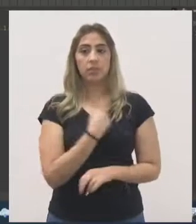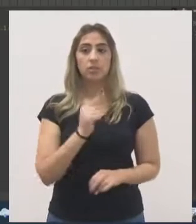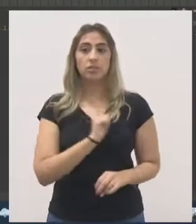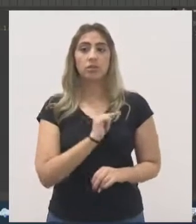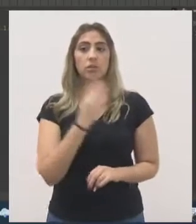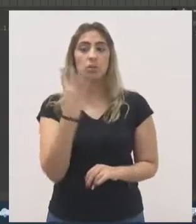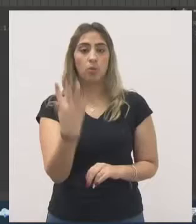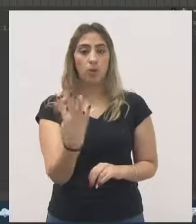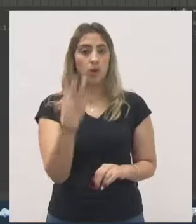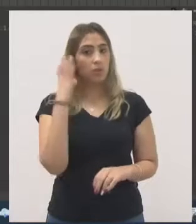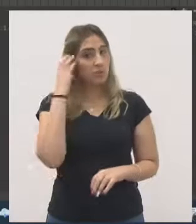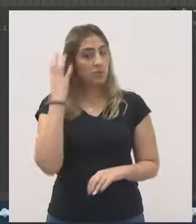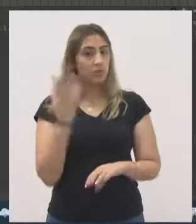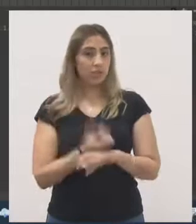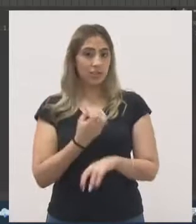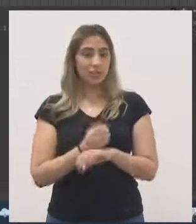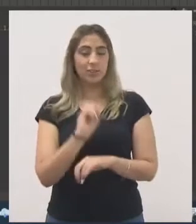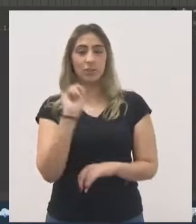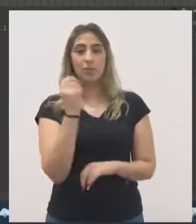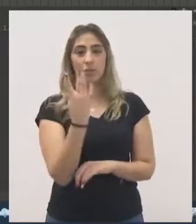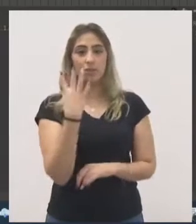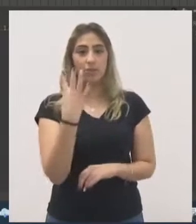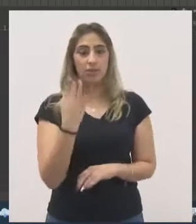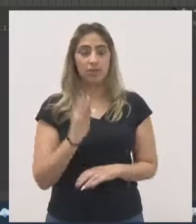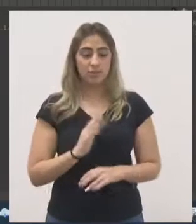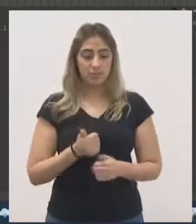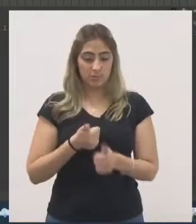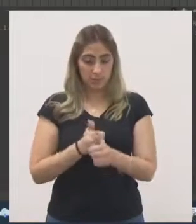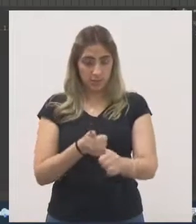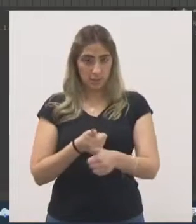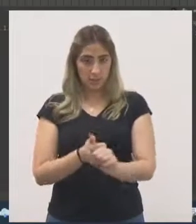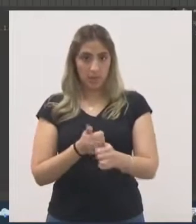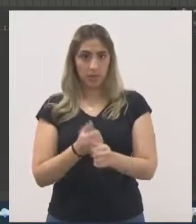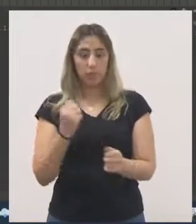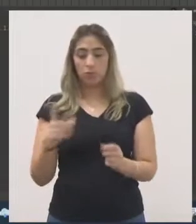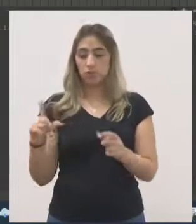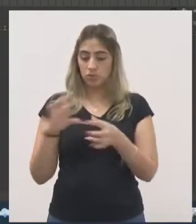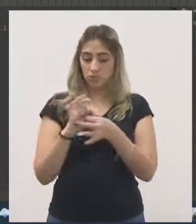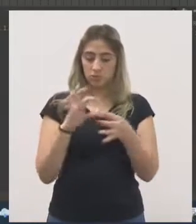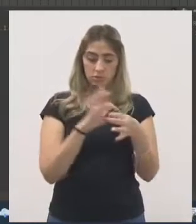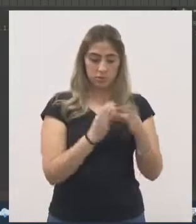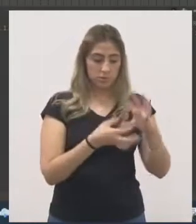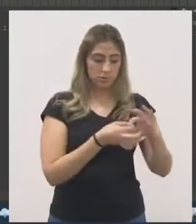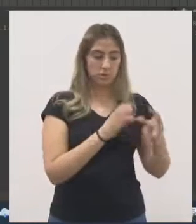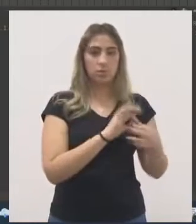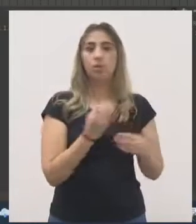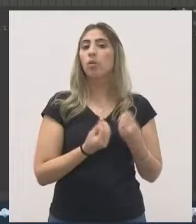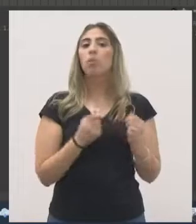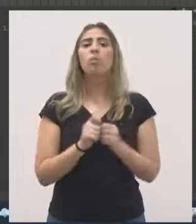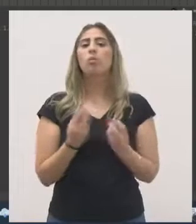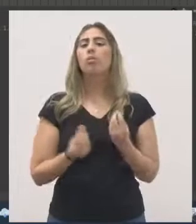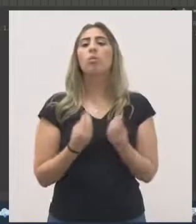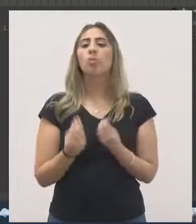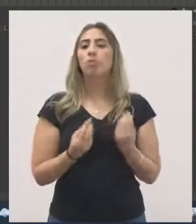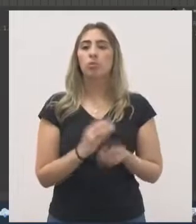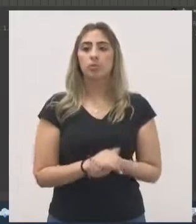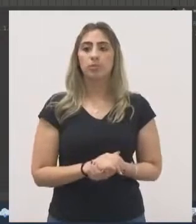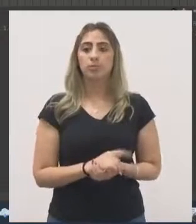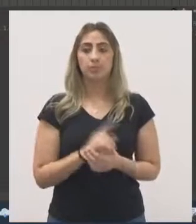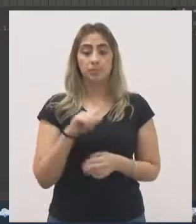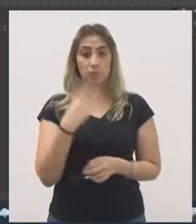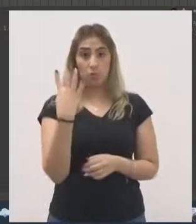4 podcasts ou 4 segmentos que a gente pode juntar em um? O que seria ali? Na verdade, aqui são